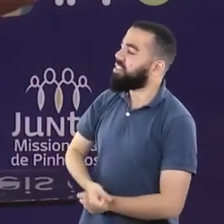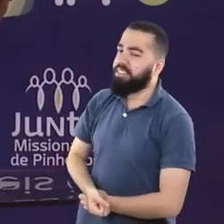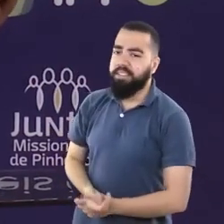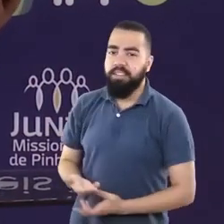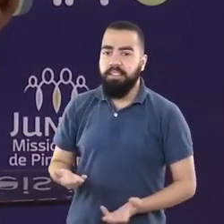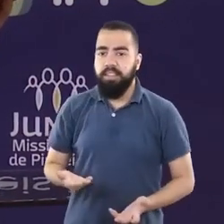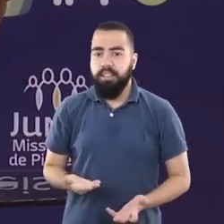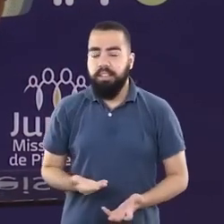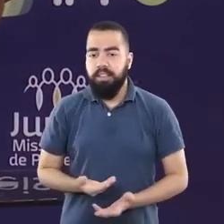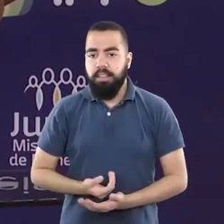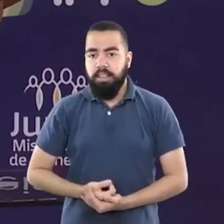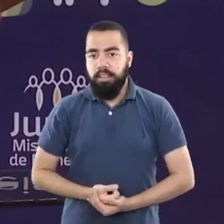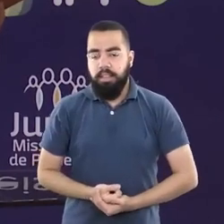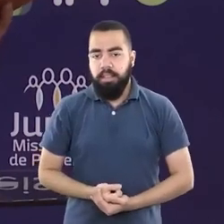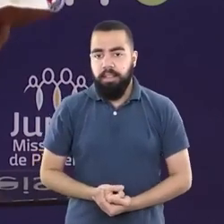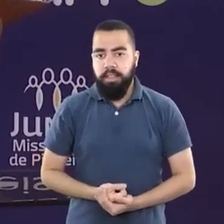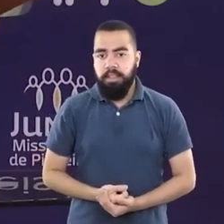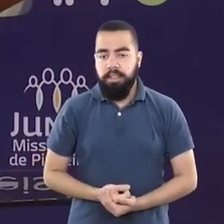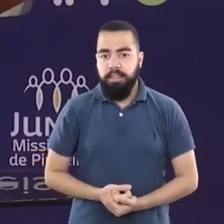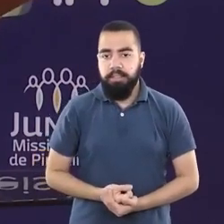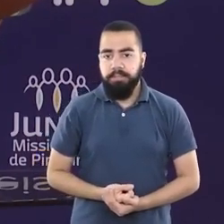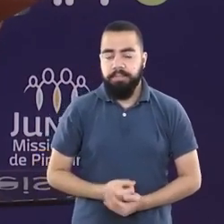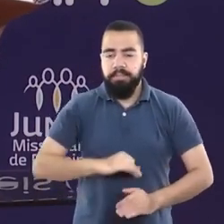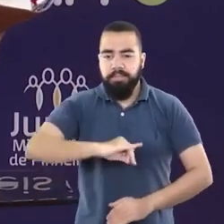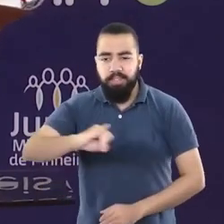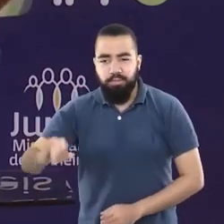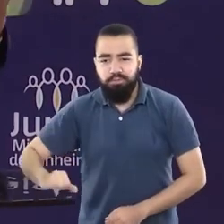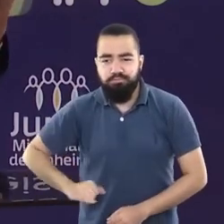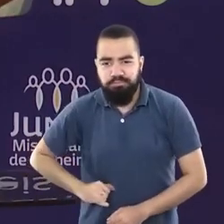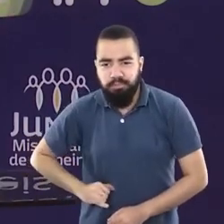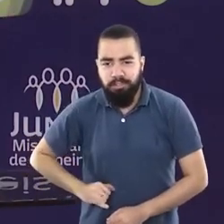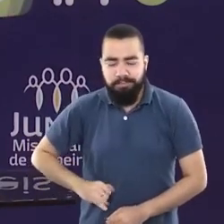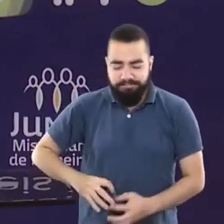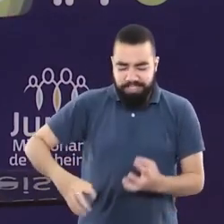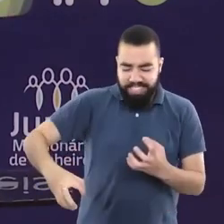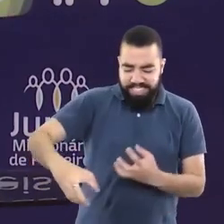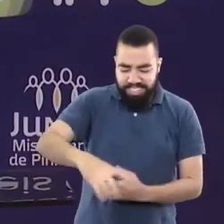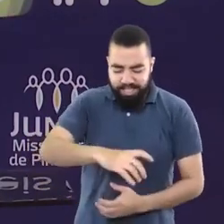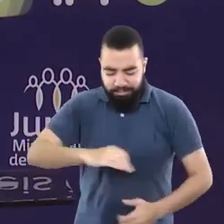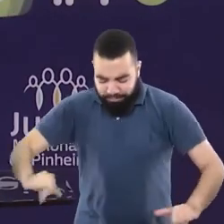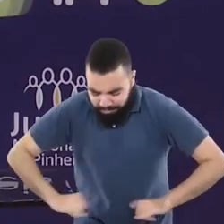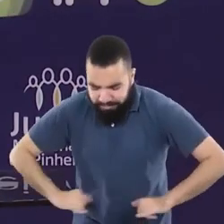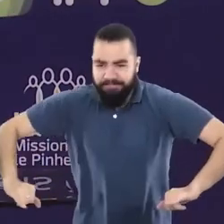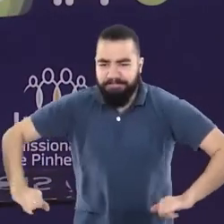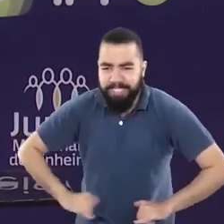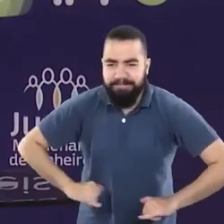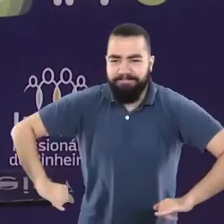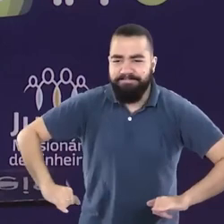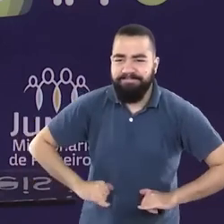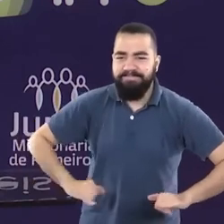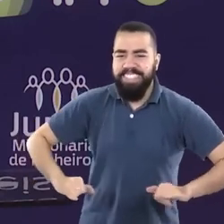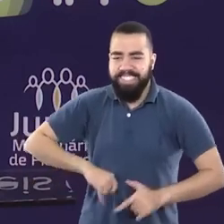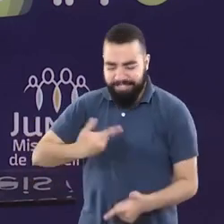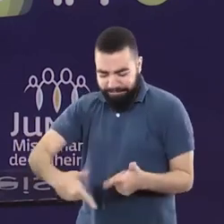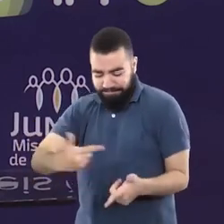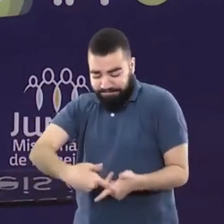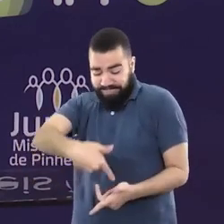Jó, no torvelinho da tempestade, no miolo da crise, no epicentro do